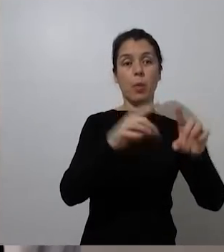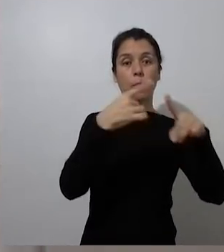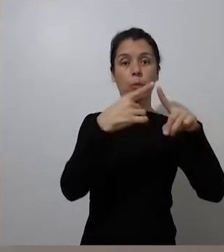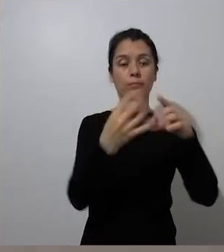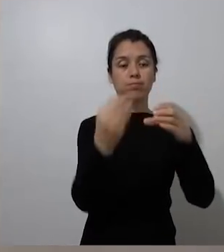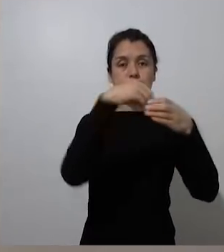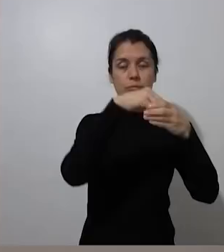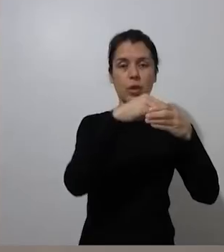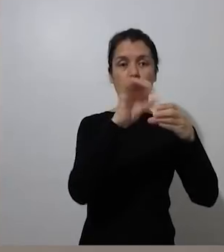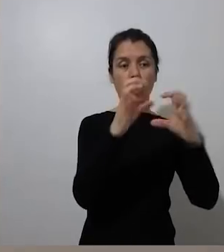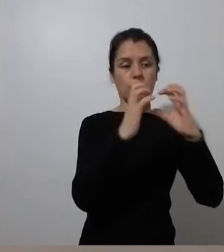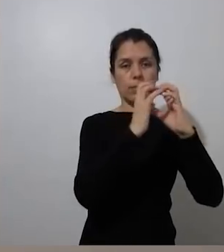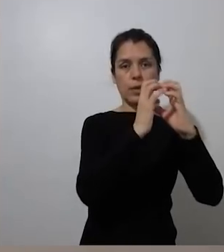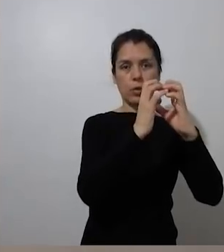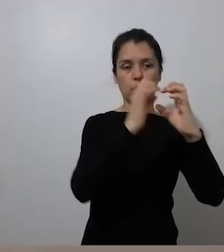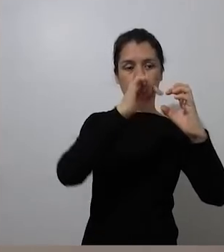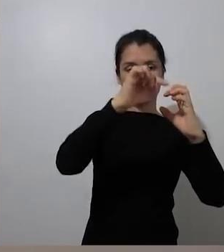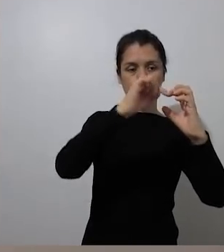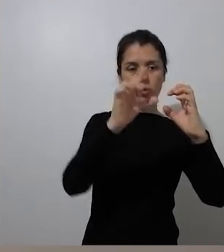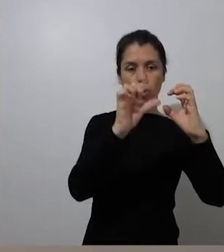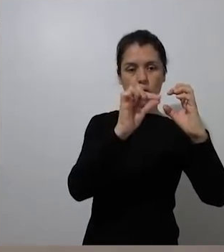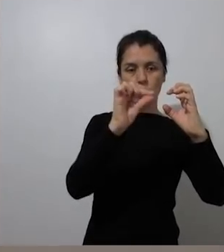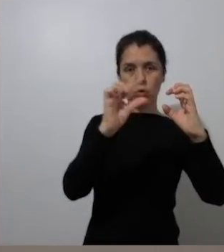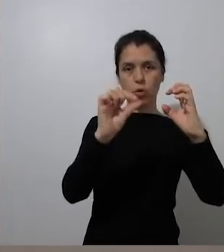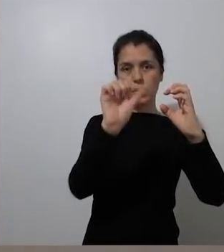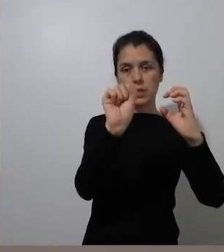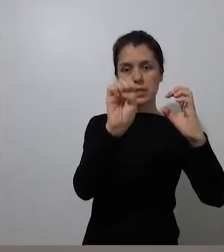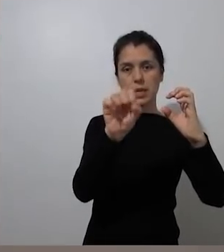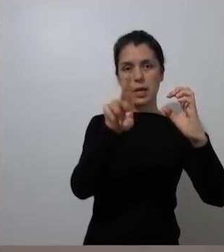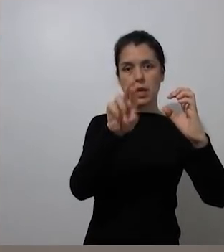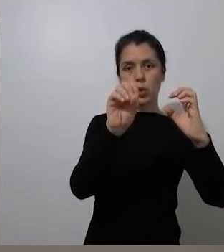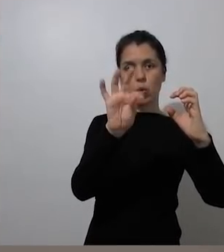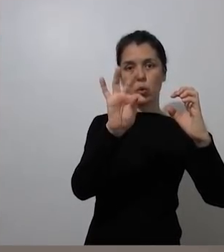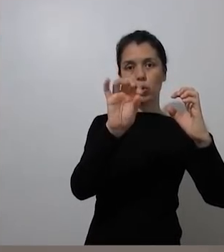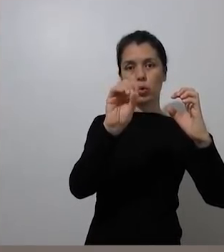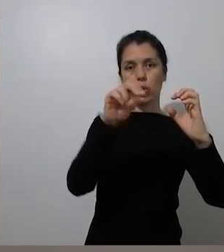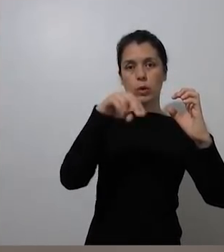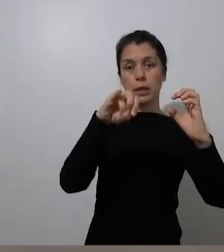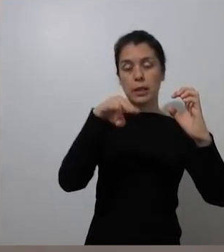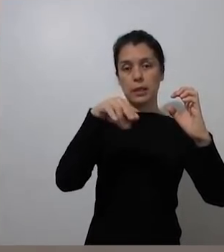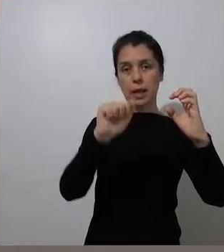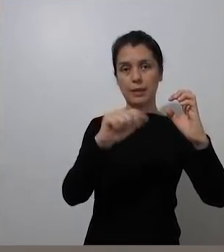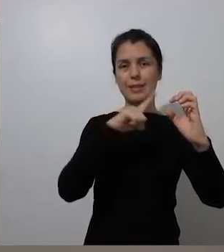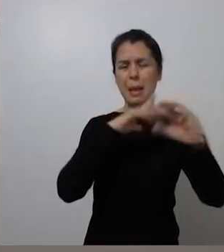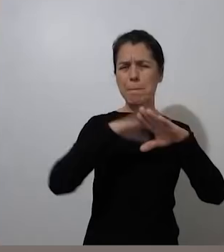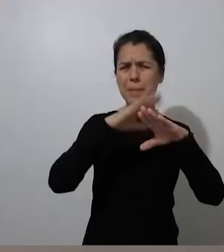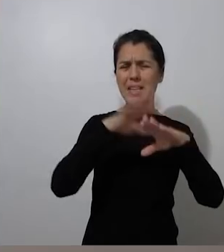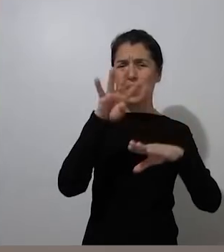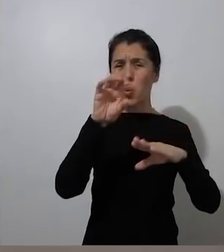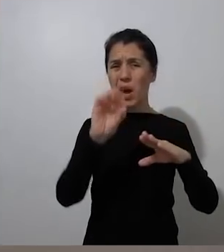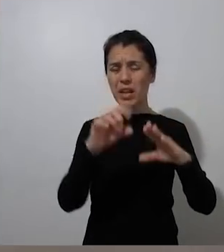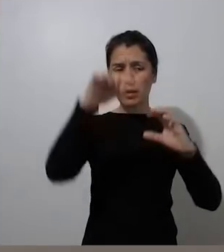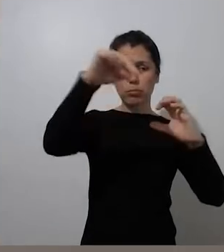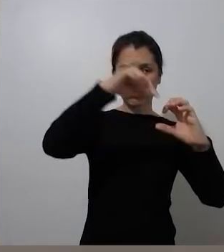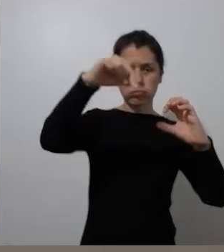Porque ele vai se encaixar mais só nos receptores da serotonina, chegando a se encaixar em poucos outros receptores. Nós temos aqui mais de